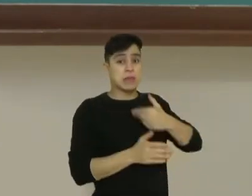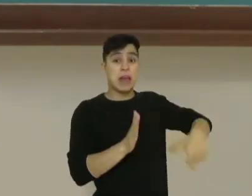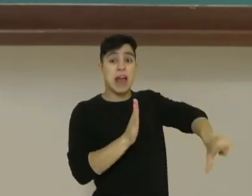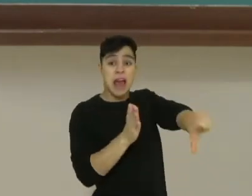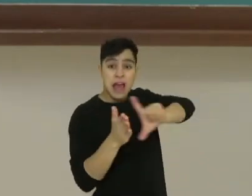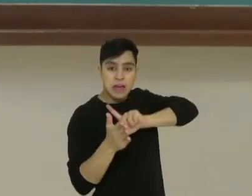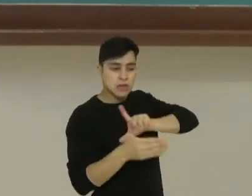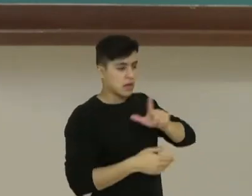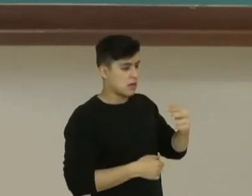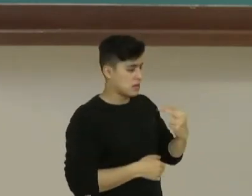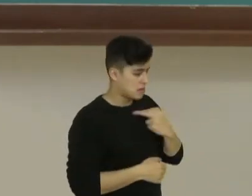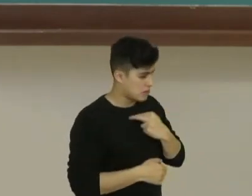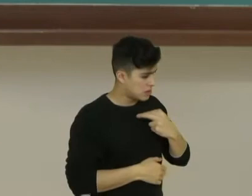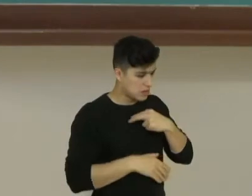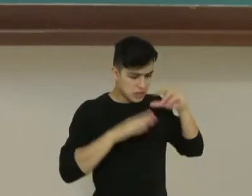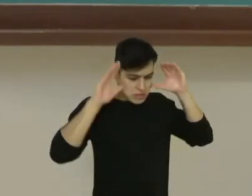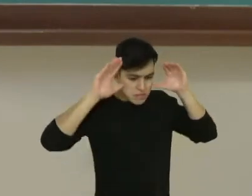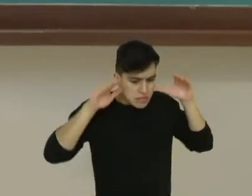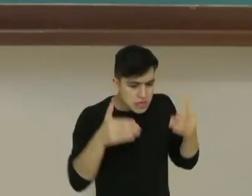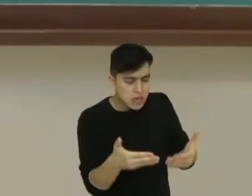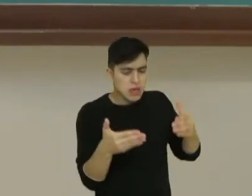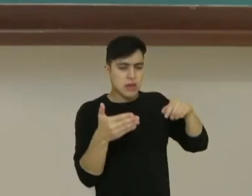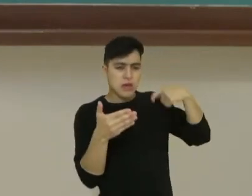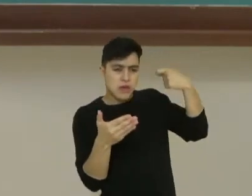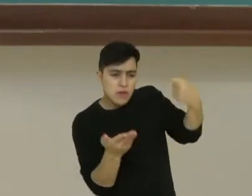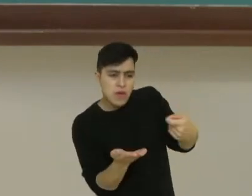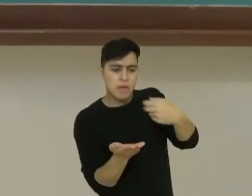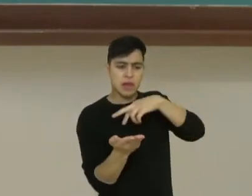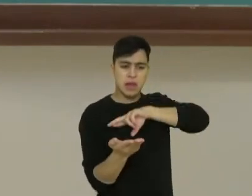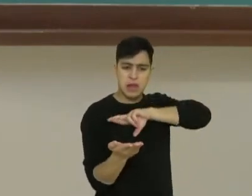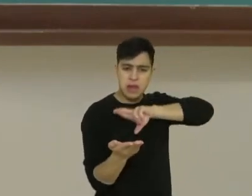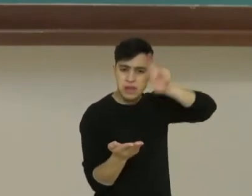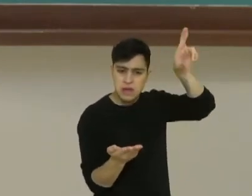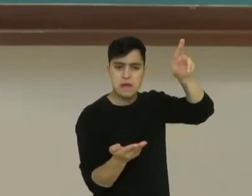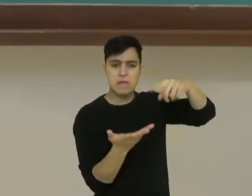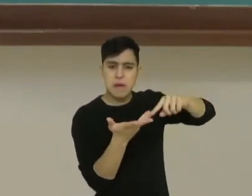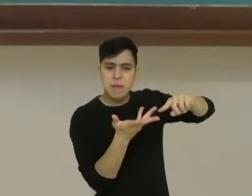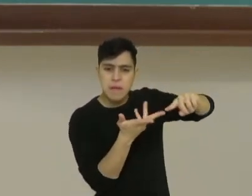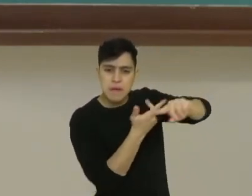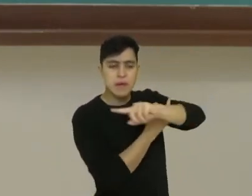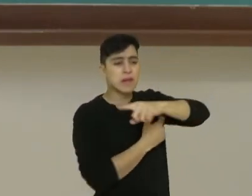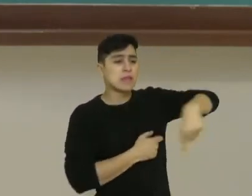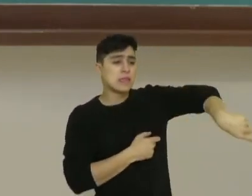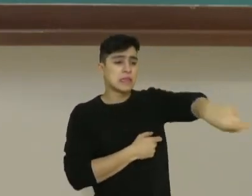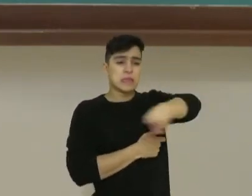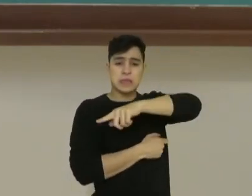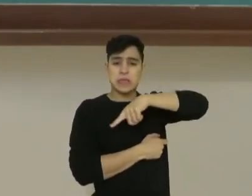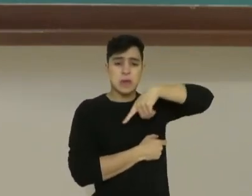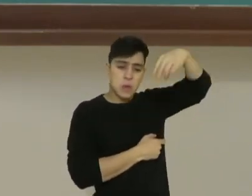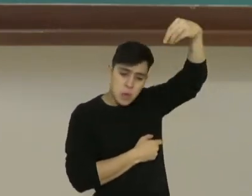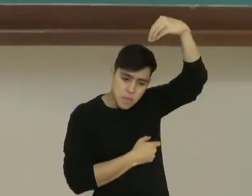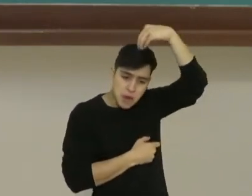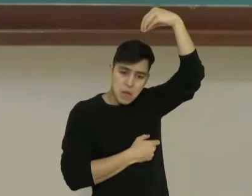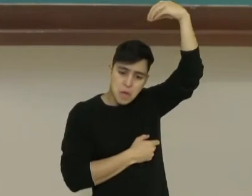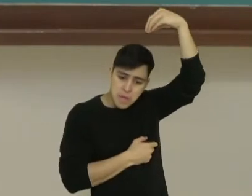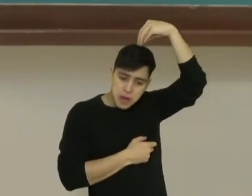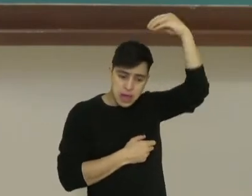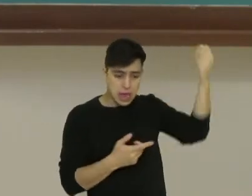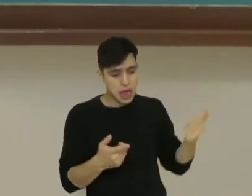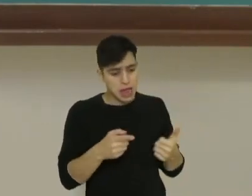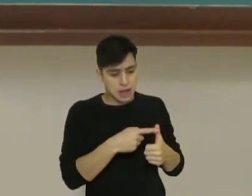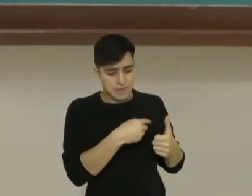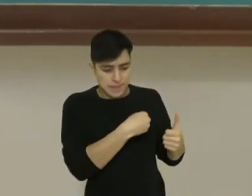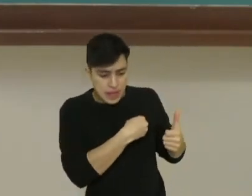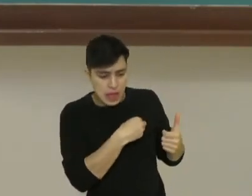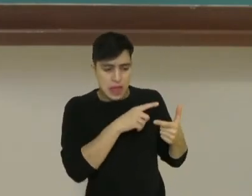com o pensamento na verdade religiosa, enfim, né, onde tudo havia uma culpa, ou era pecado,